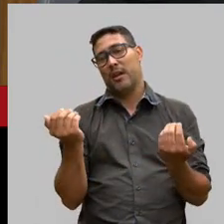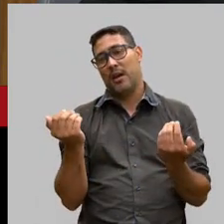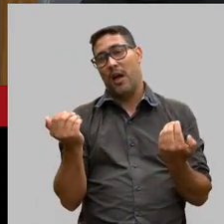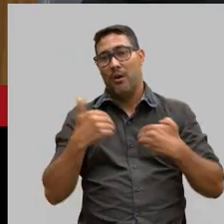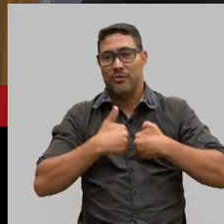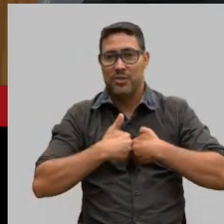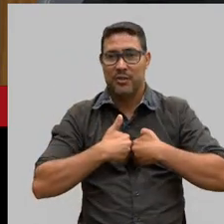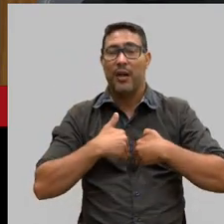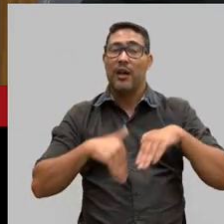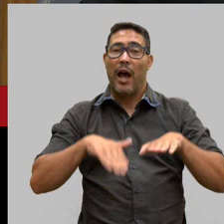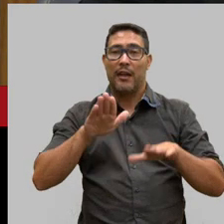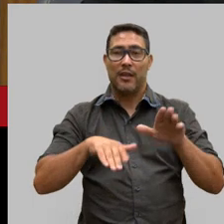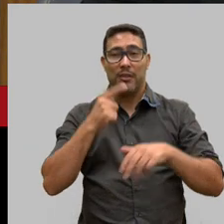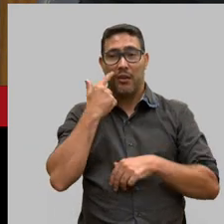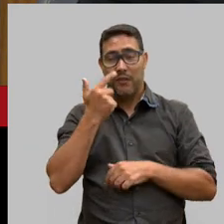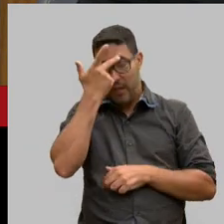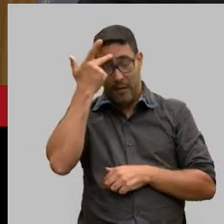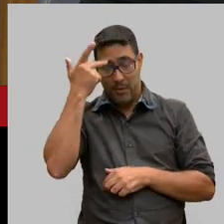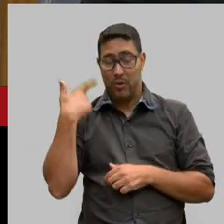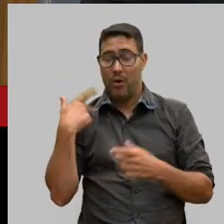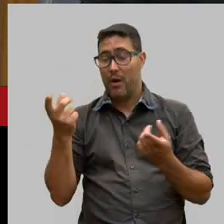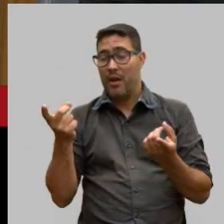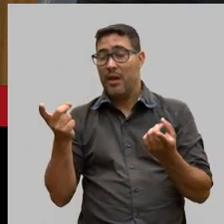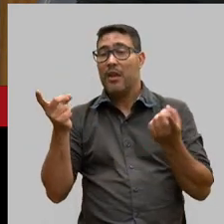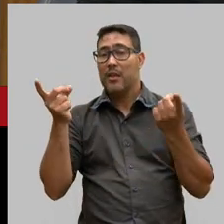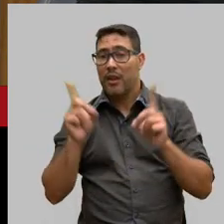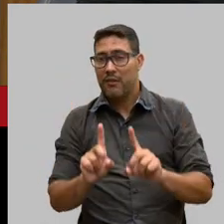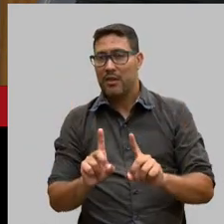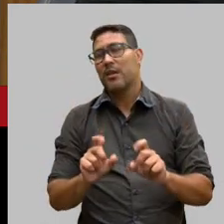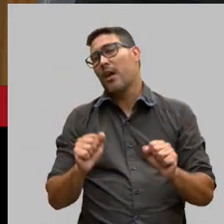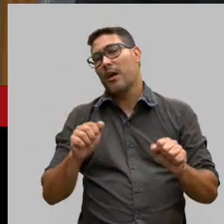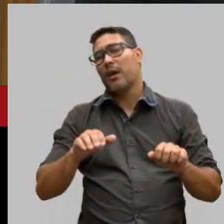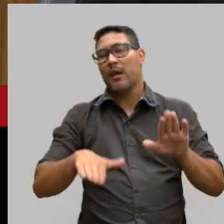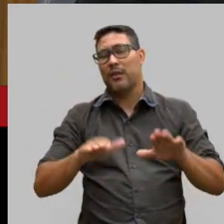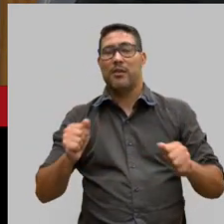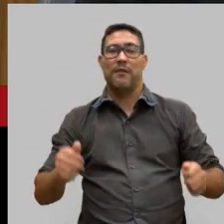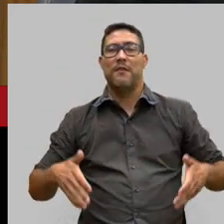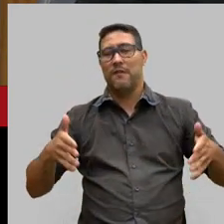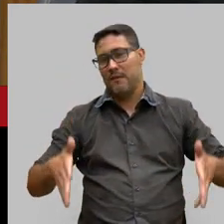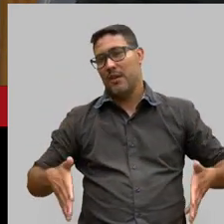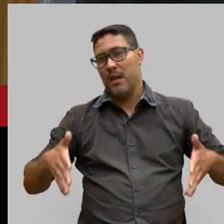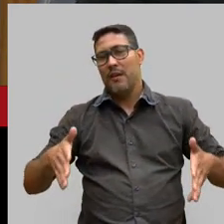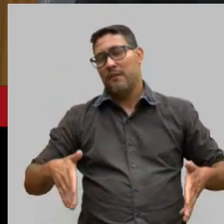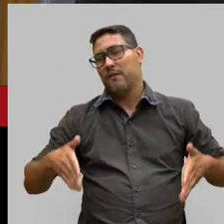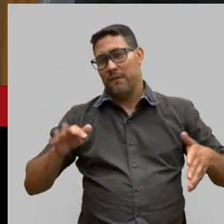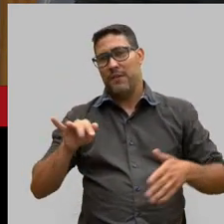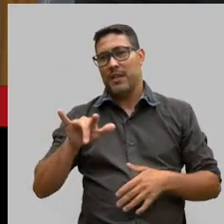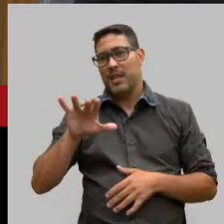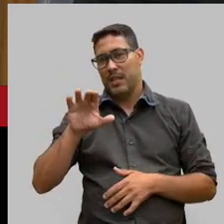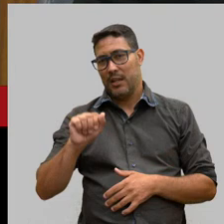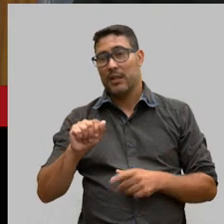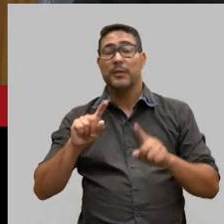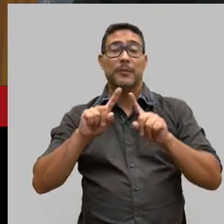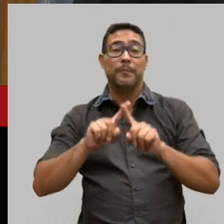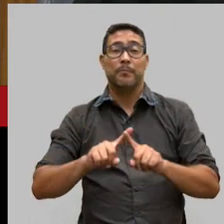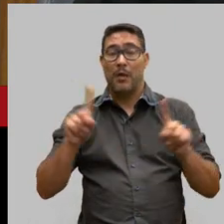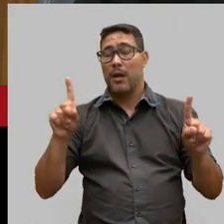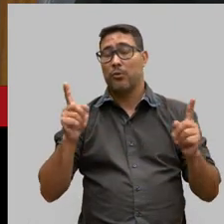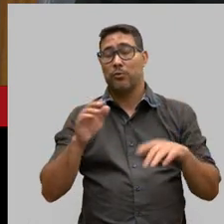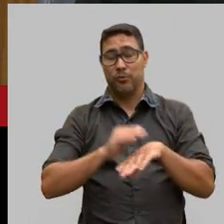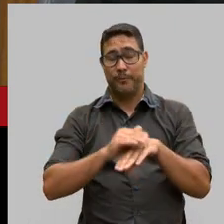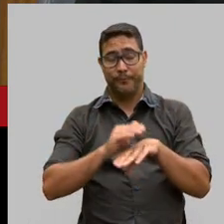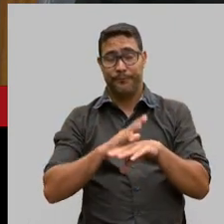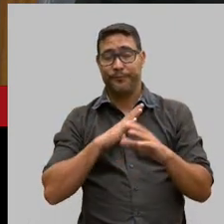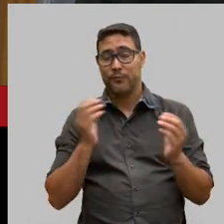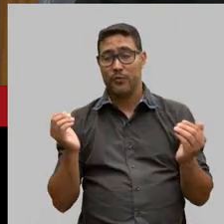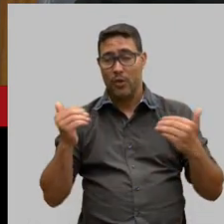deficiência ali no caso como uma deficiência física né e o autista ele é equiparado para todos os efeitos legais